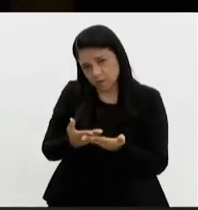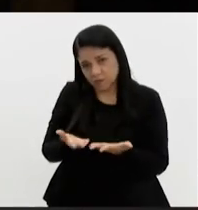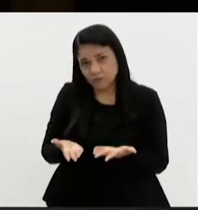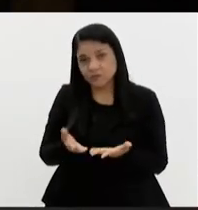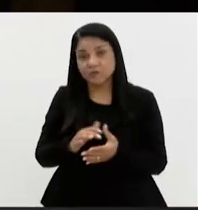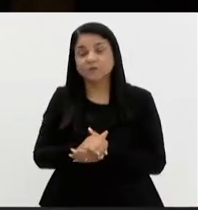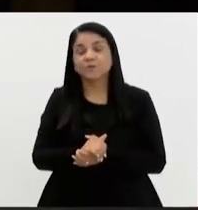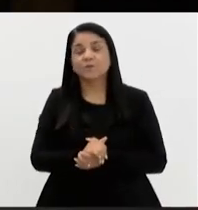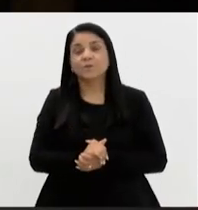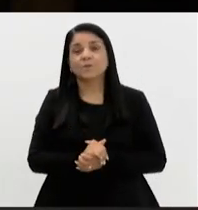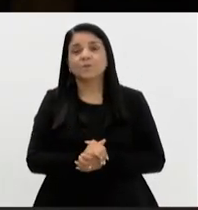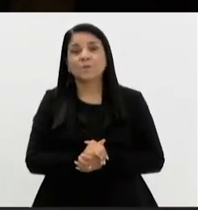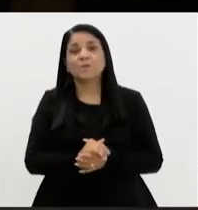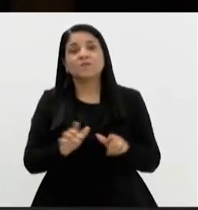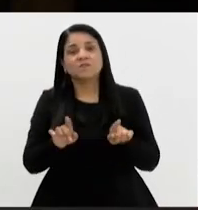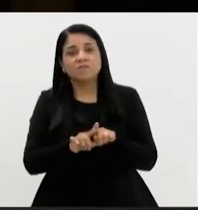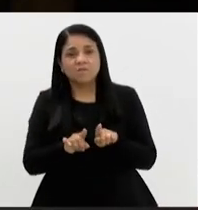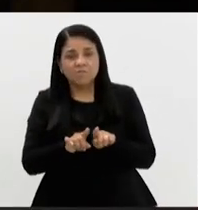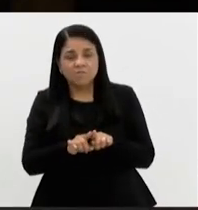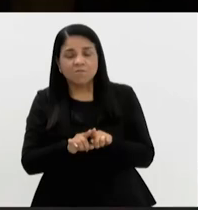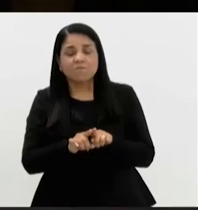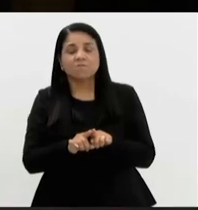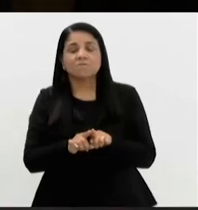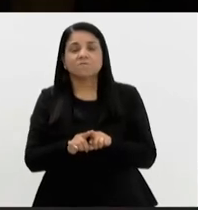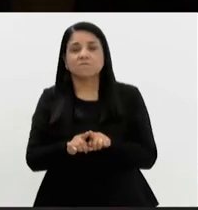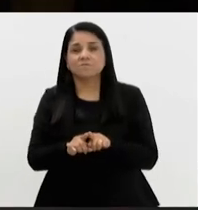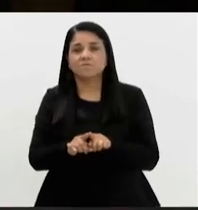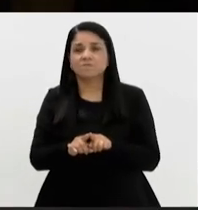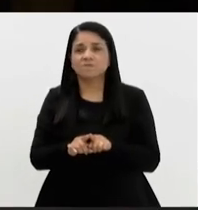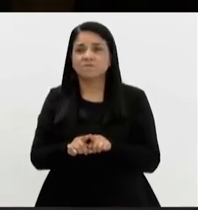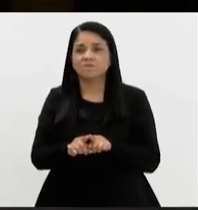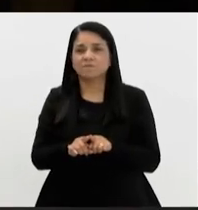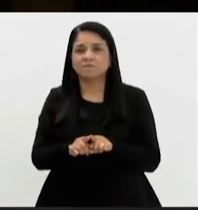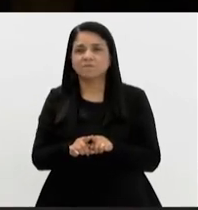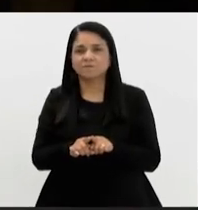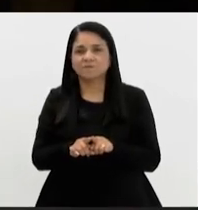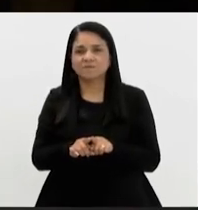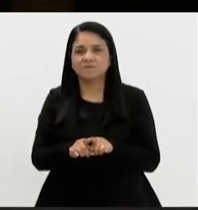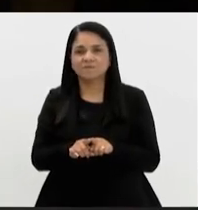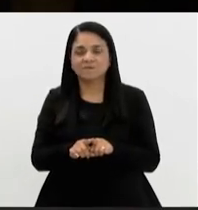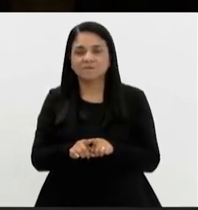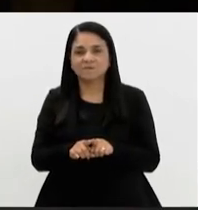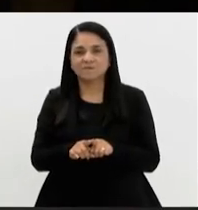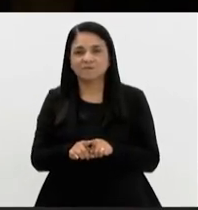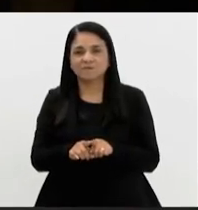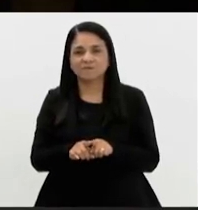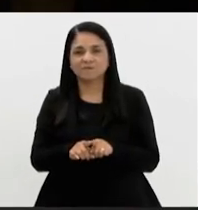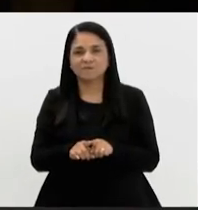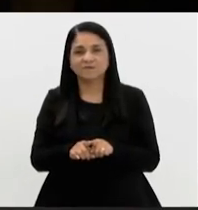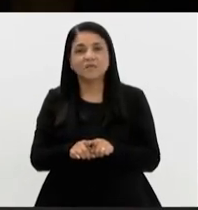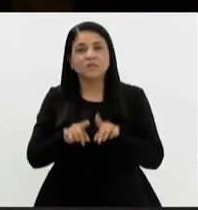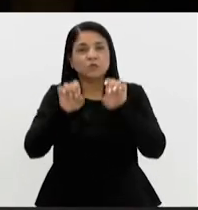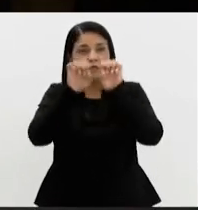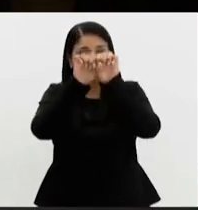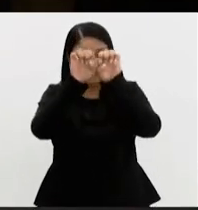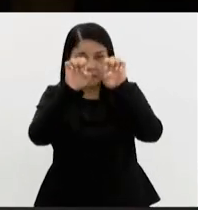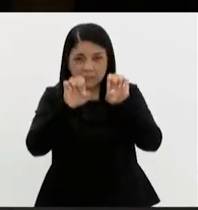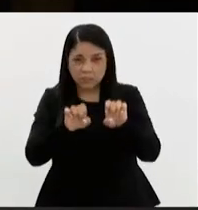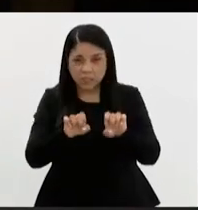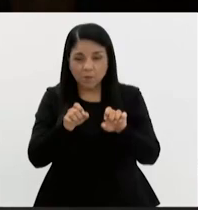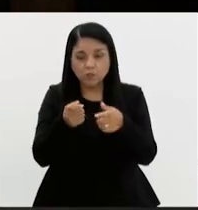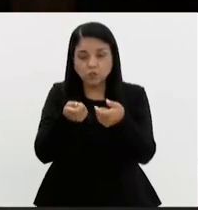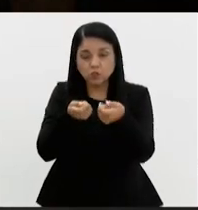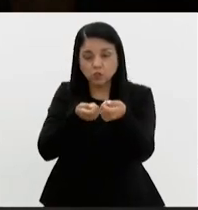Além disso nós temos um nós temos um um sistema de controle